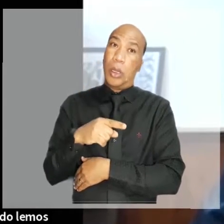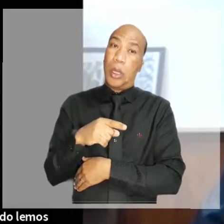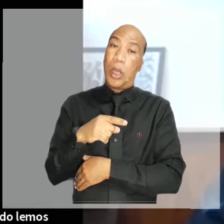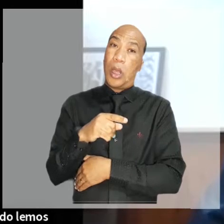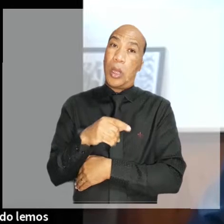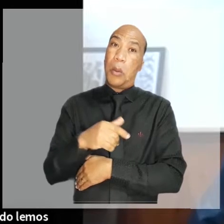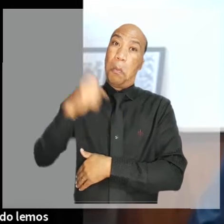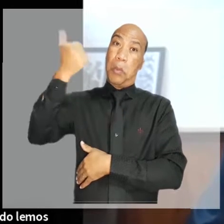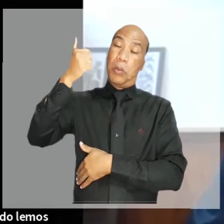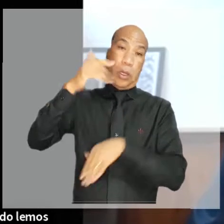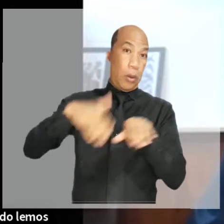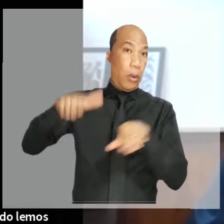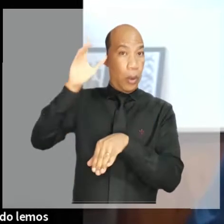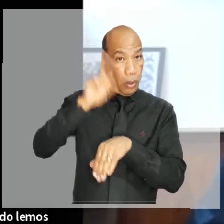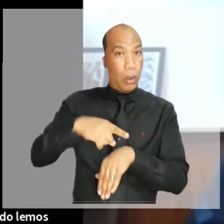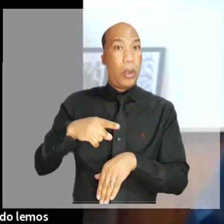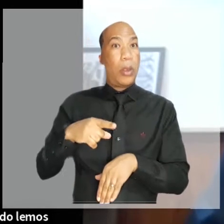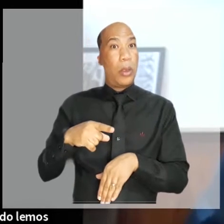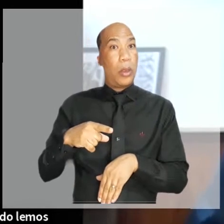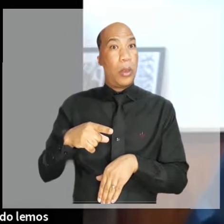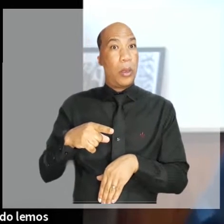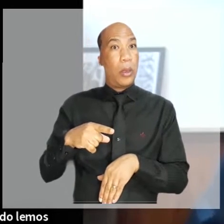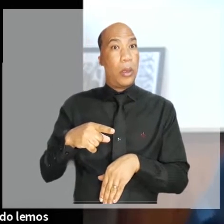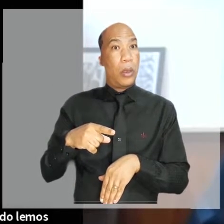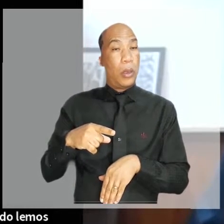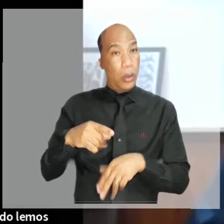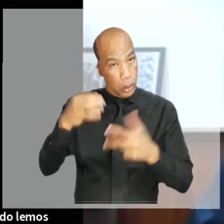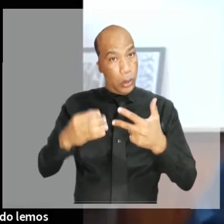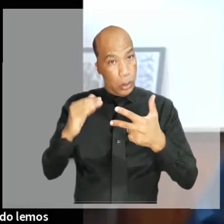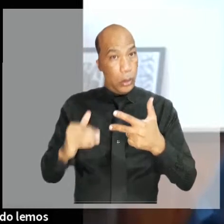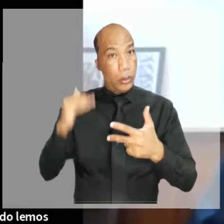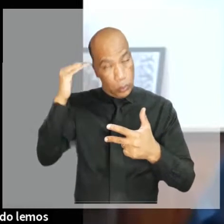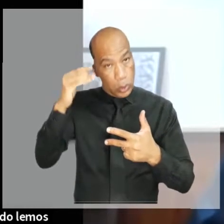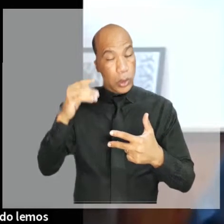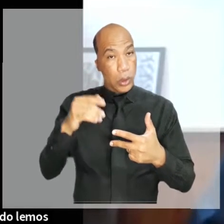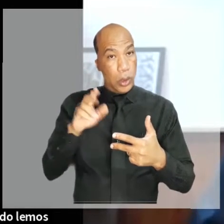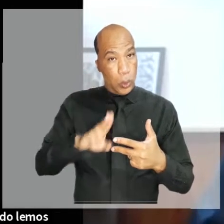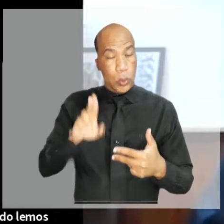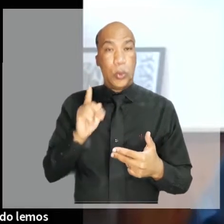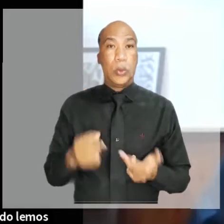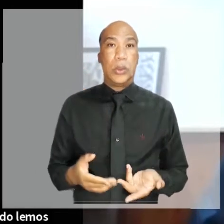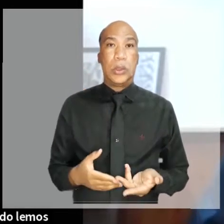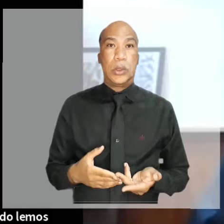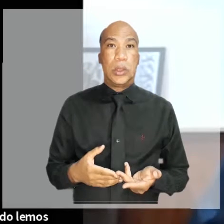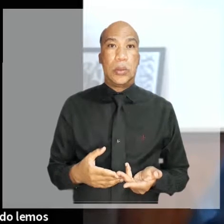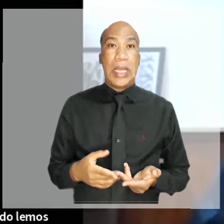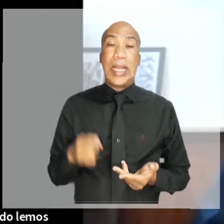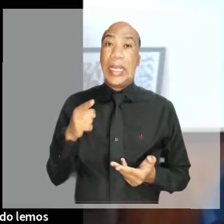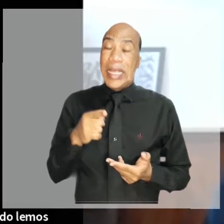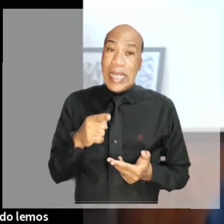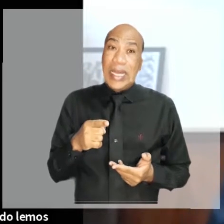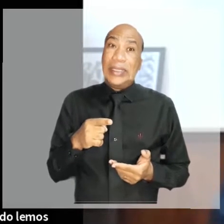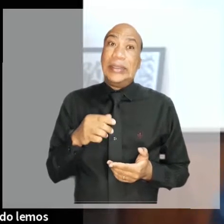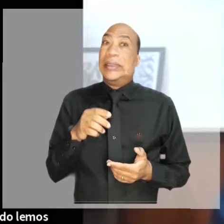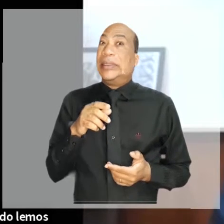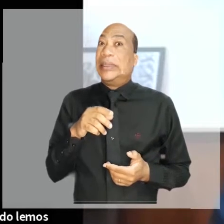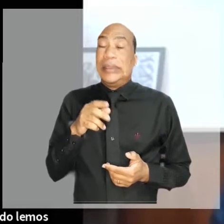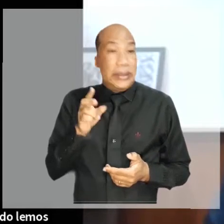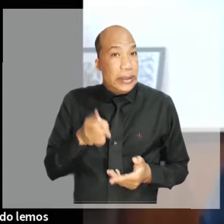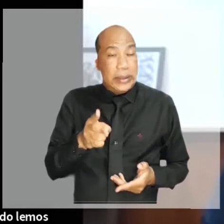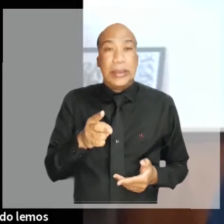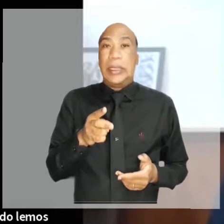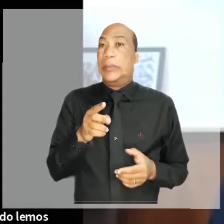Poder Judiciário, que é um poder que, pela sua própria natureza, lida com informação. Então, ele